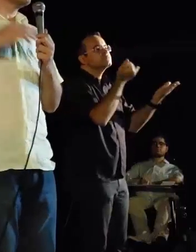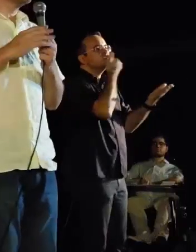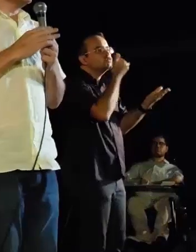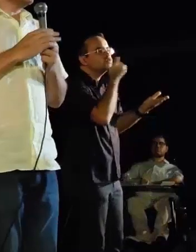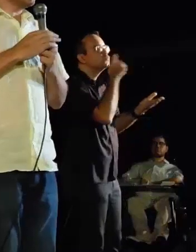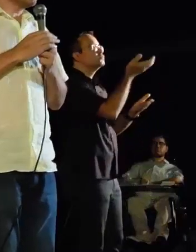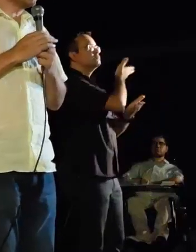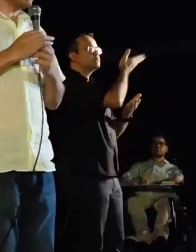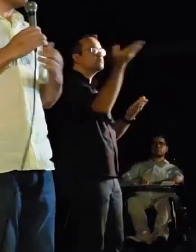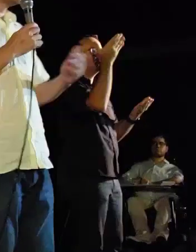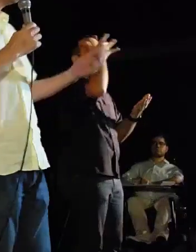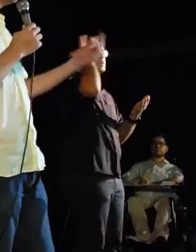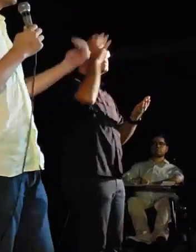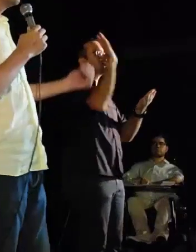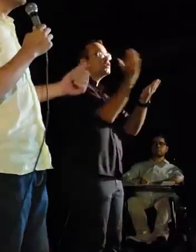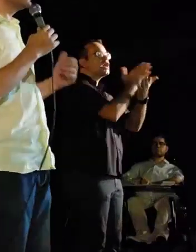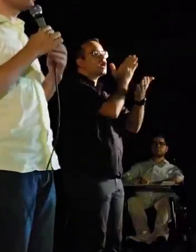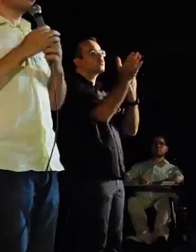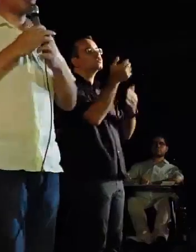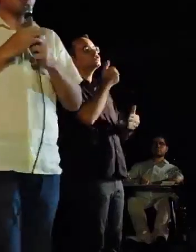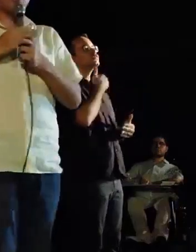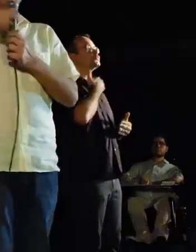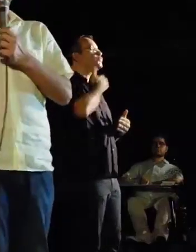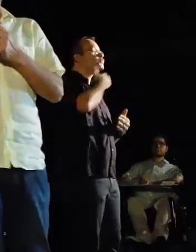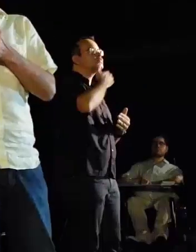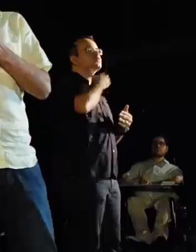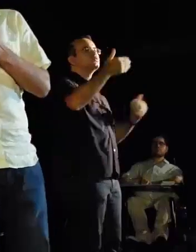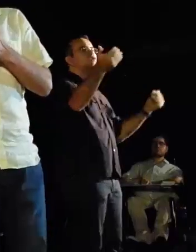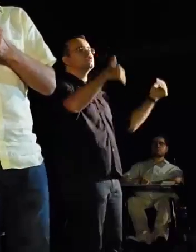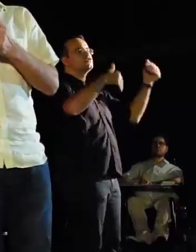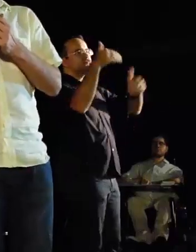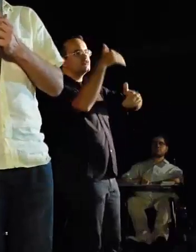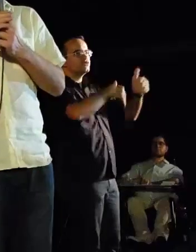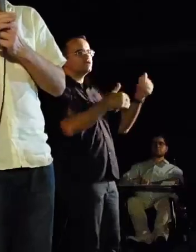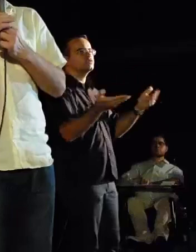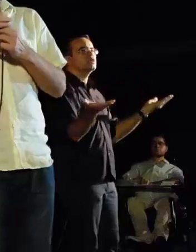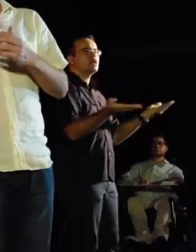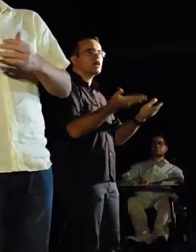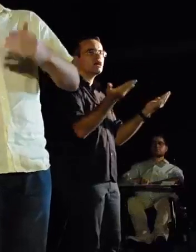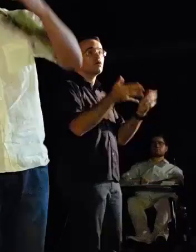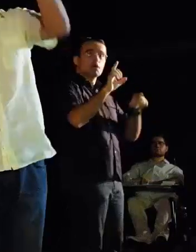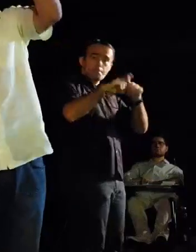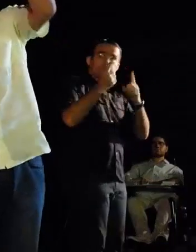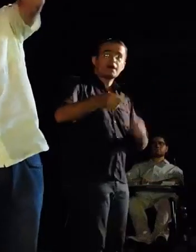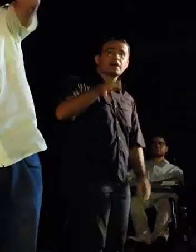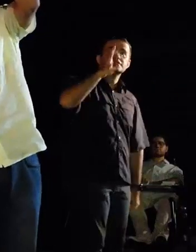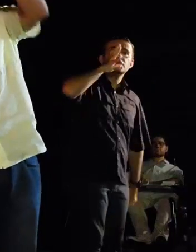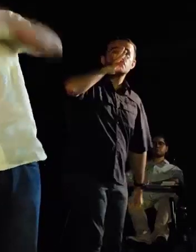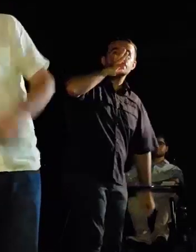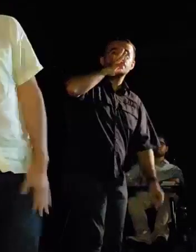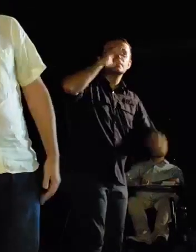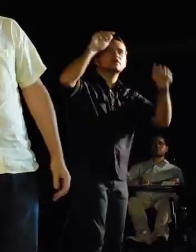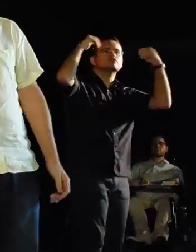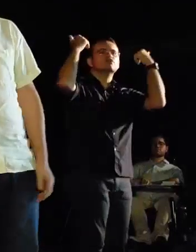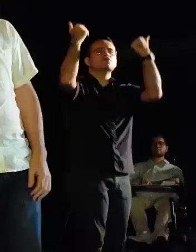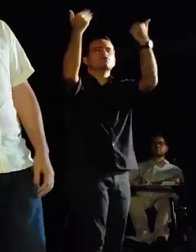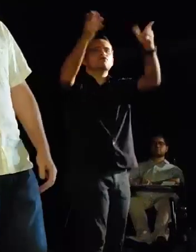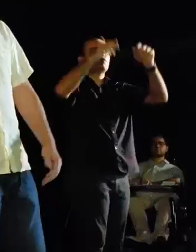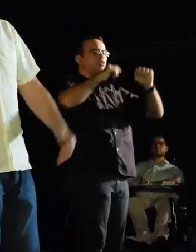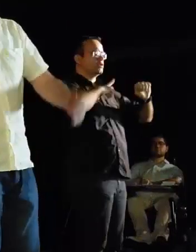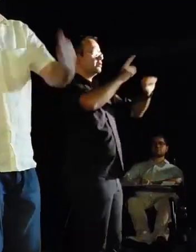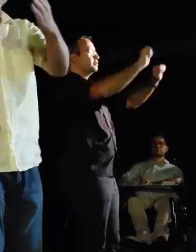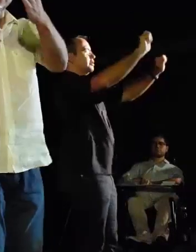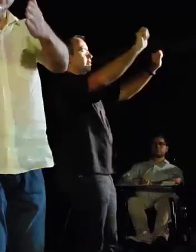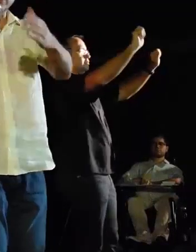aquelas que não puderam estar aqui conosco agora, né, estão ouvindo agora a gente pelo telão aqui ao